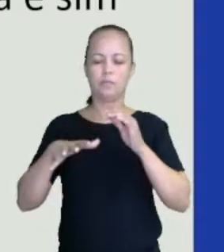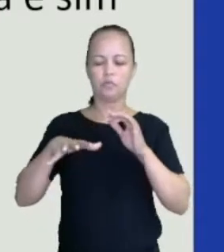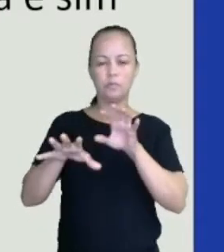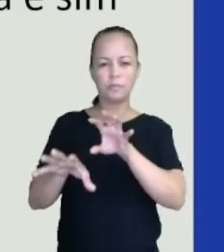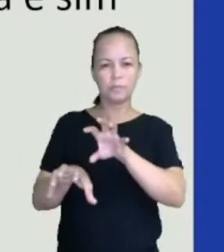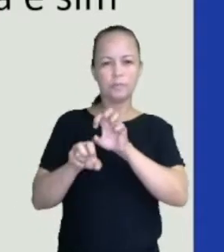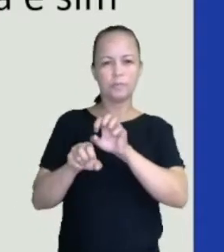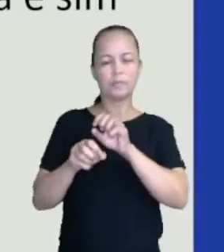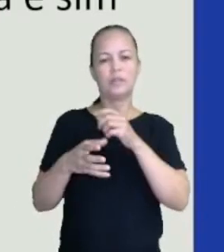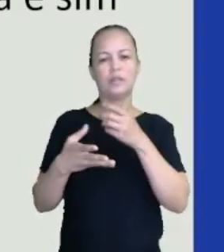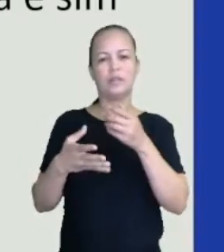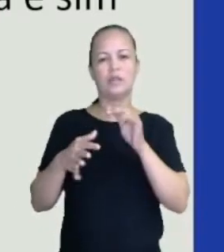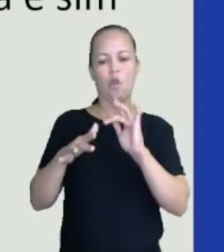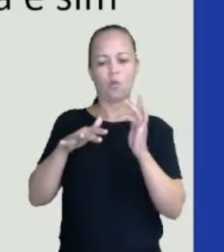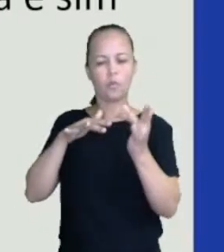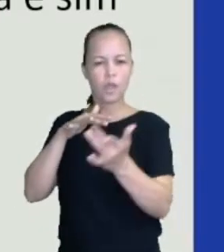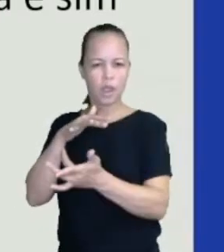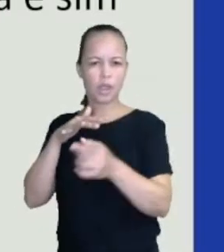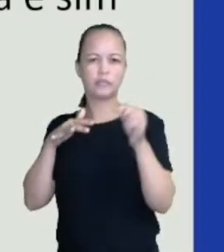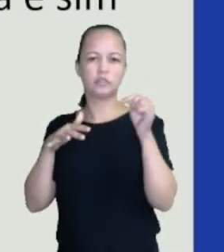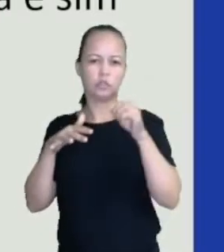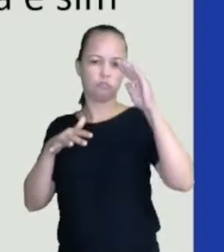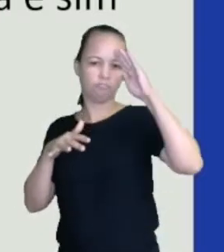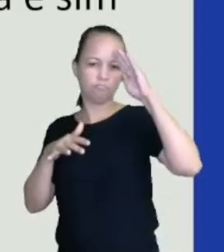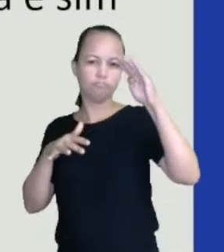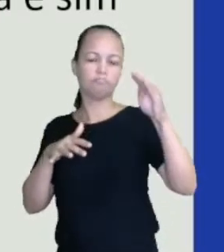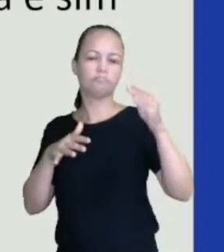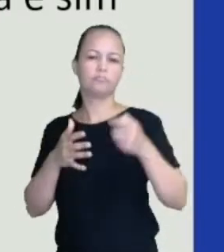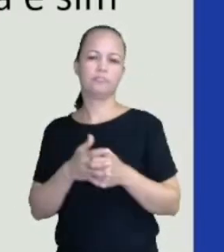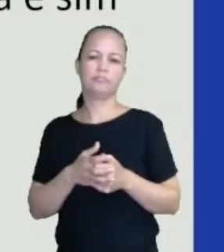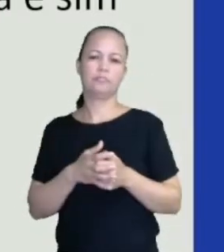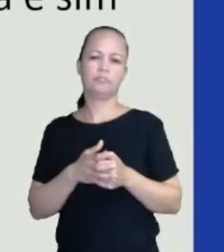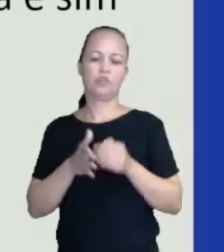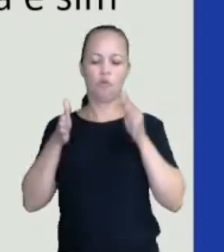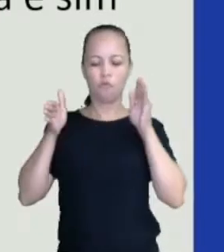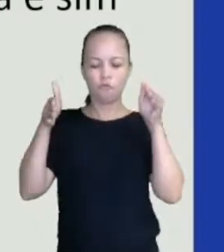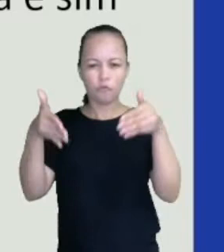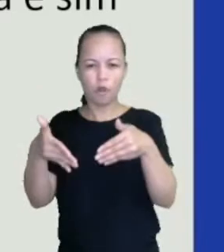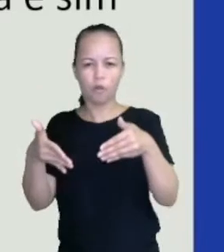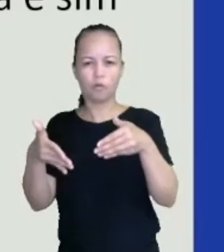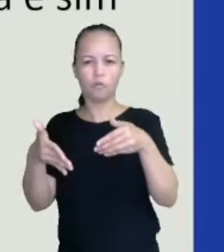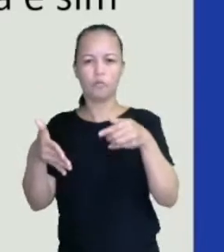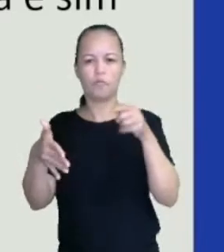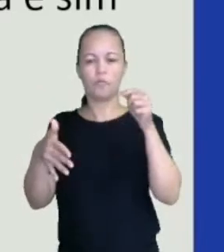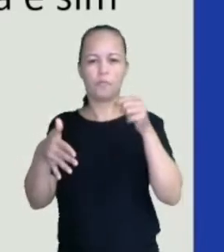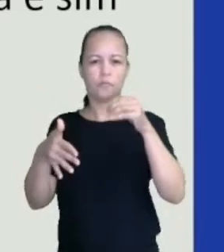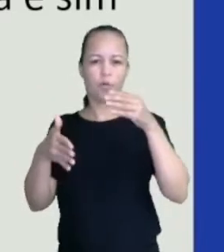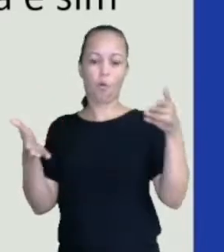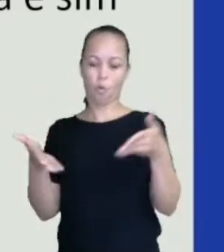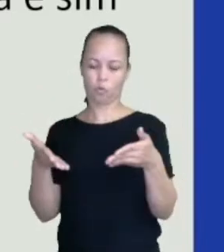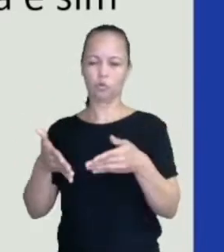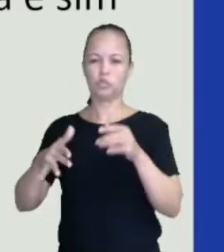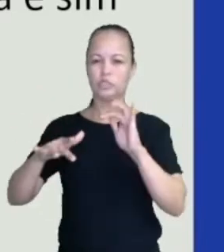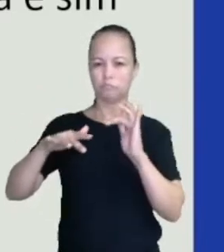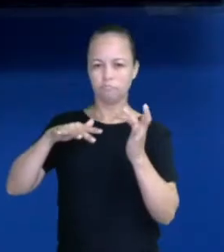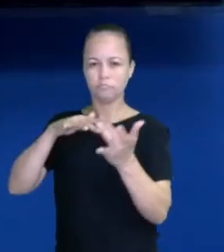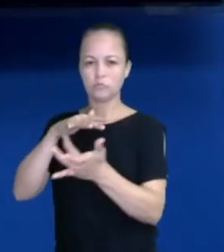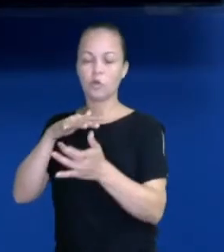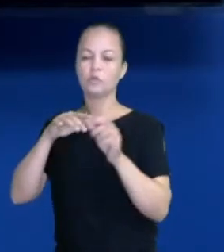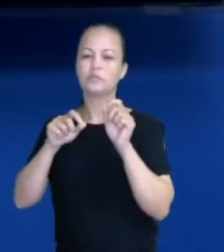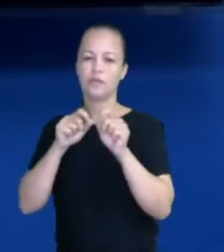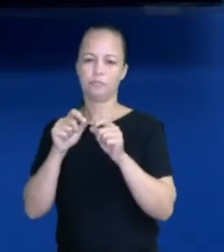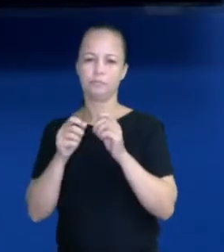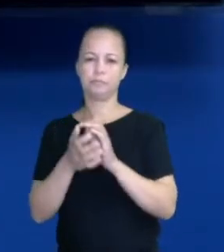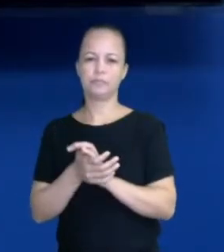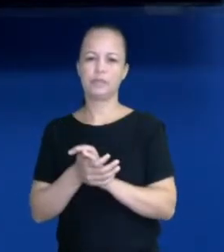sociais. O foco hoje em dia é principalmente as redes sociais. Então a gente